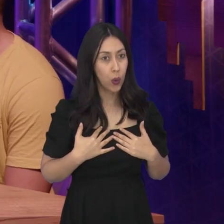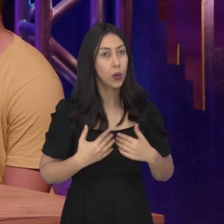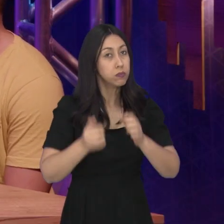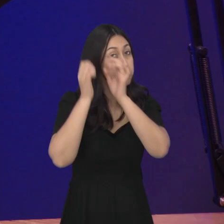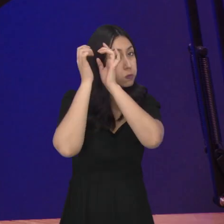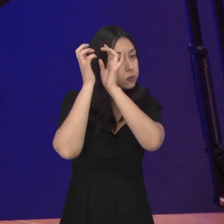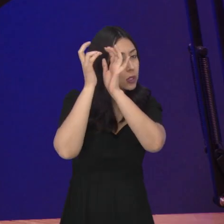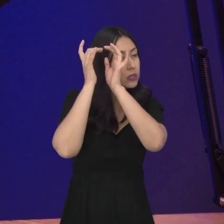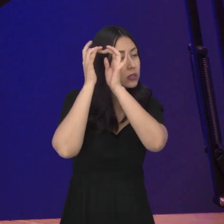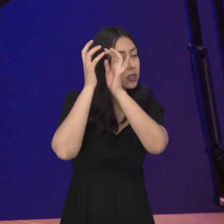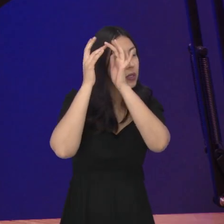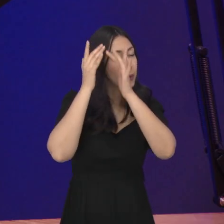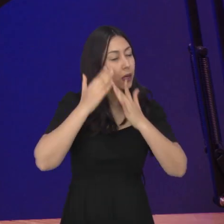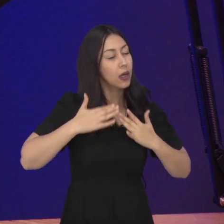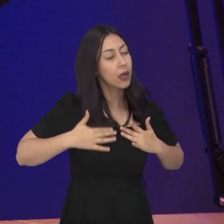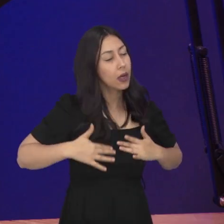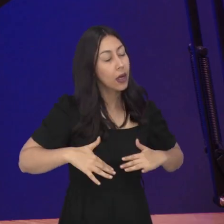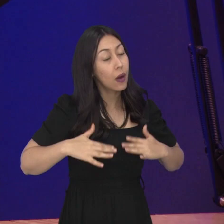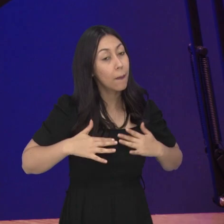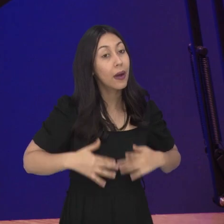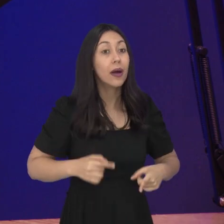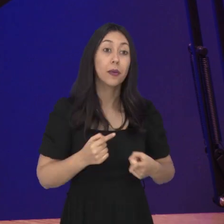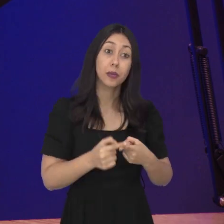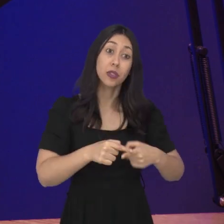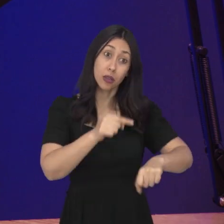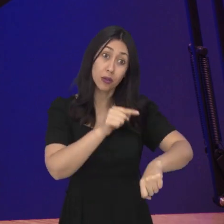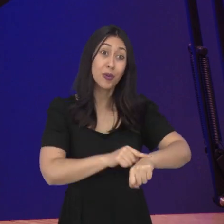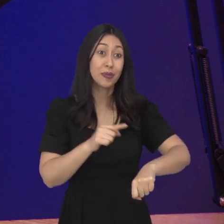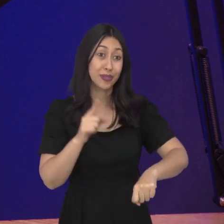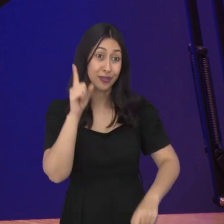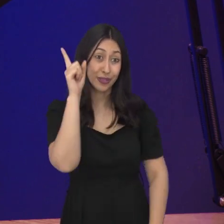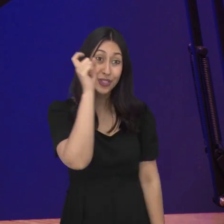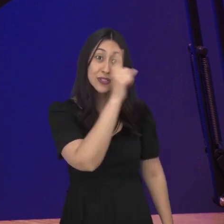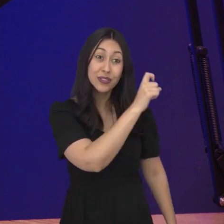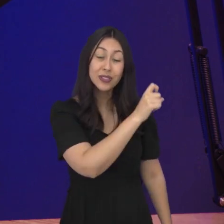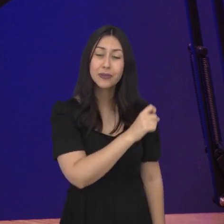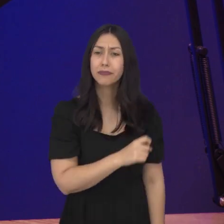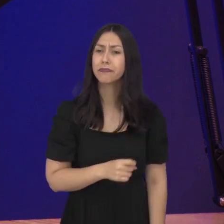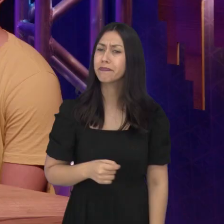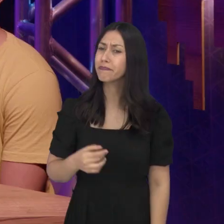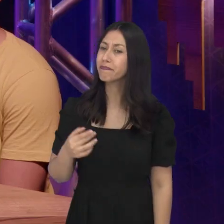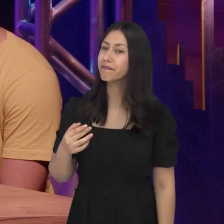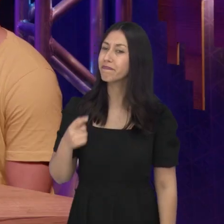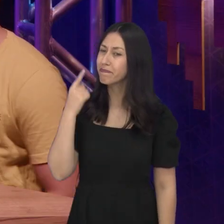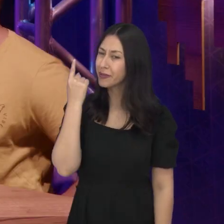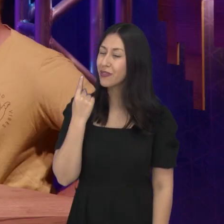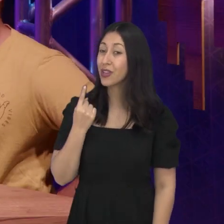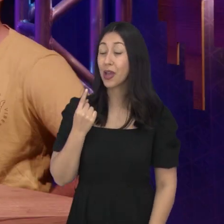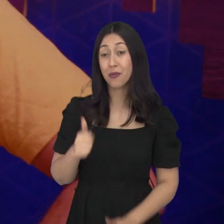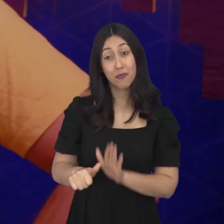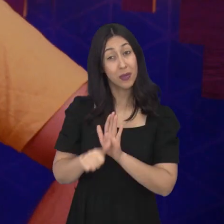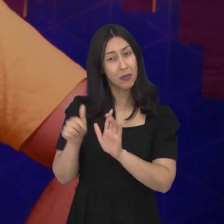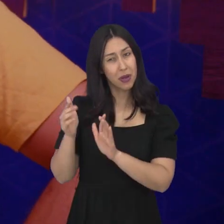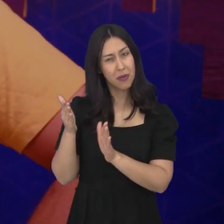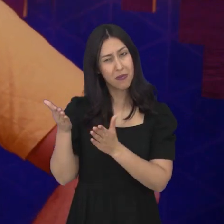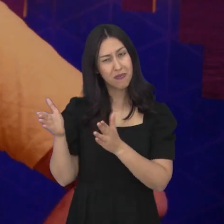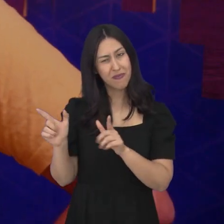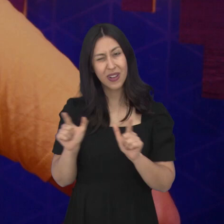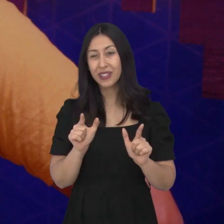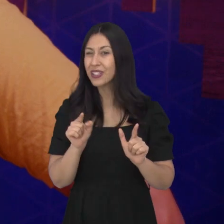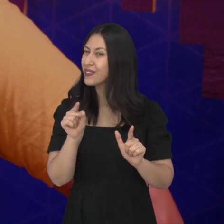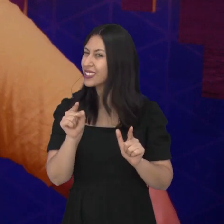tipo, oxigenar o cérebro, ficar mais tranquilo, porque realmente é um momento muito difícil. E Vicky, olha, no primeiro